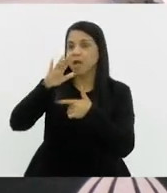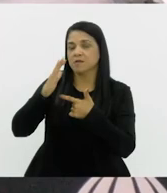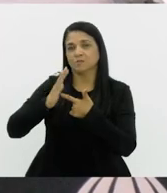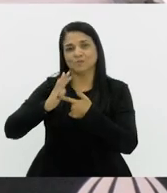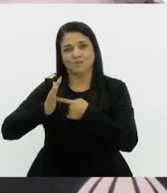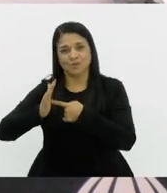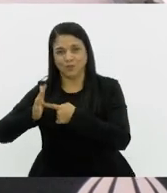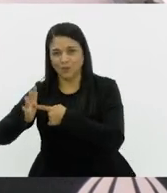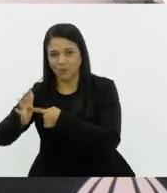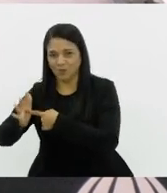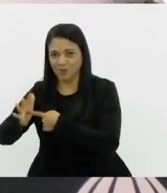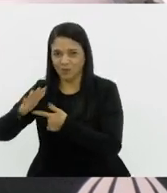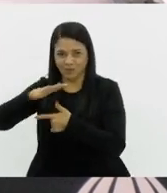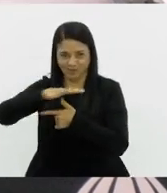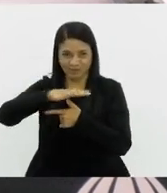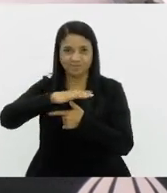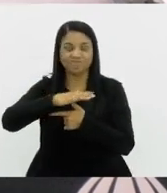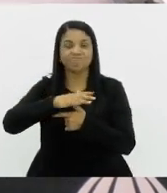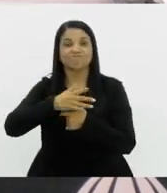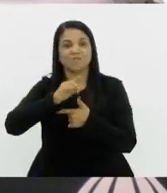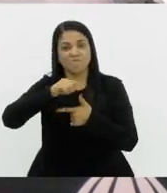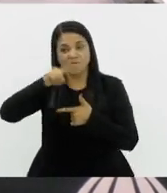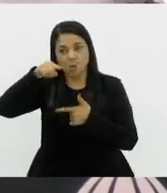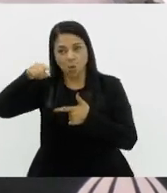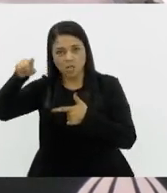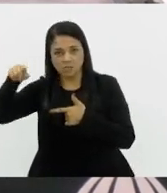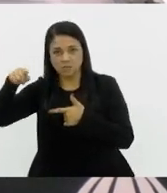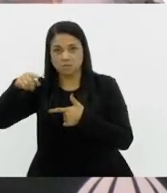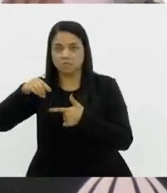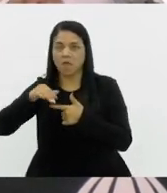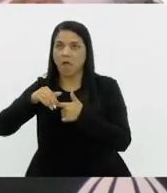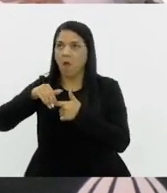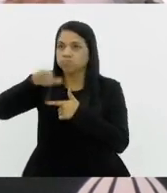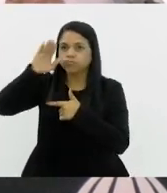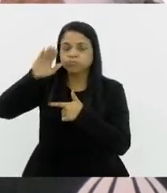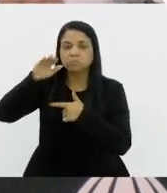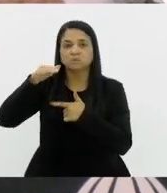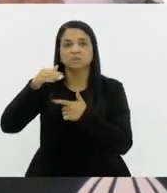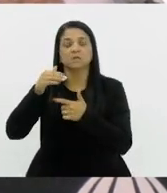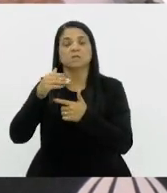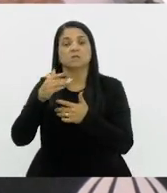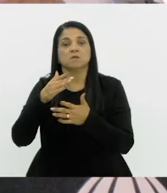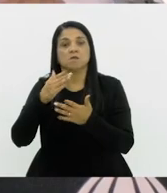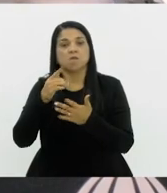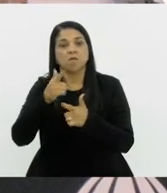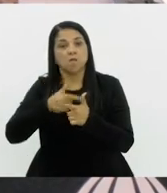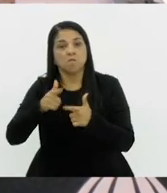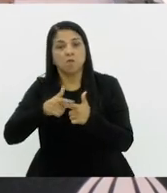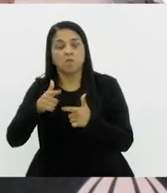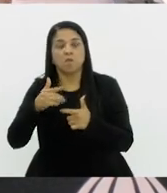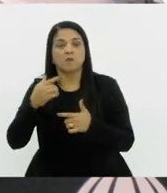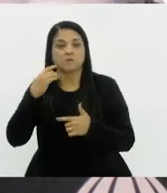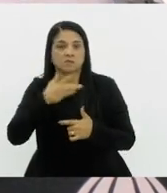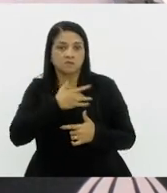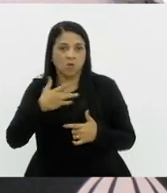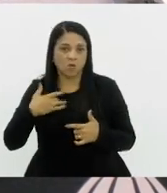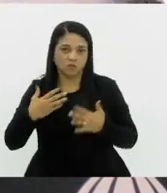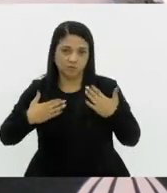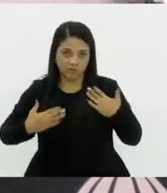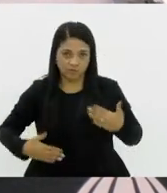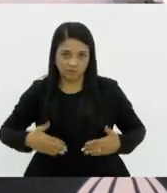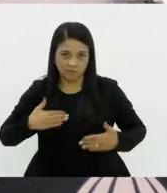são frequências não tão baixas, e aí ele vai ter muito problema na saúde física das pessoas. Mas o